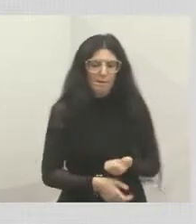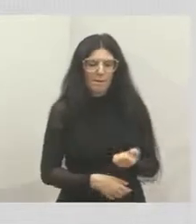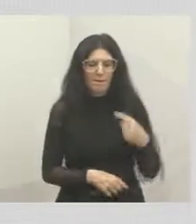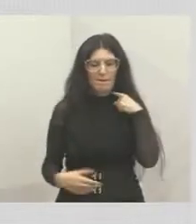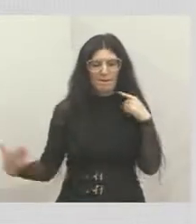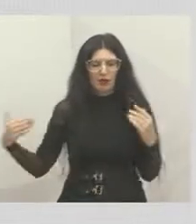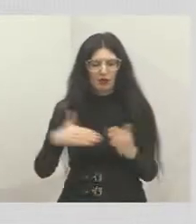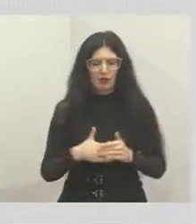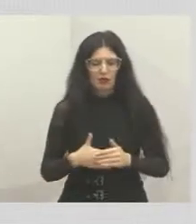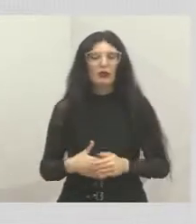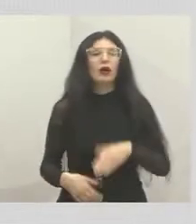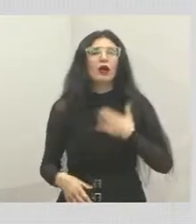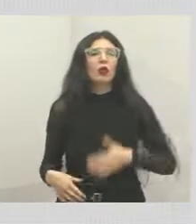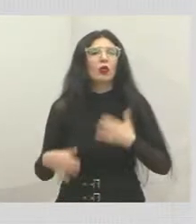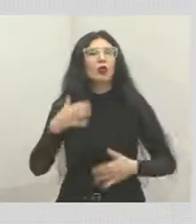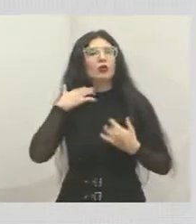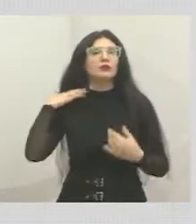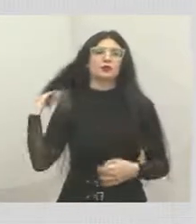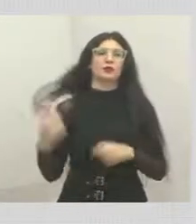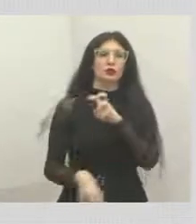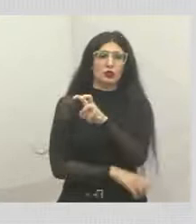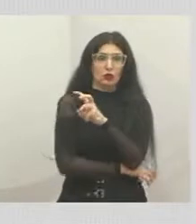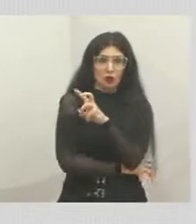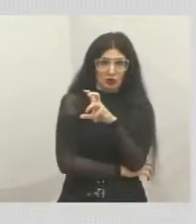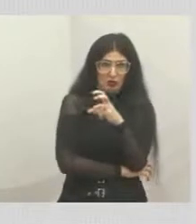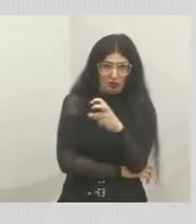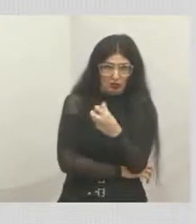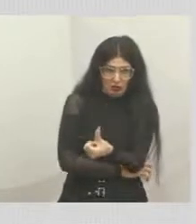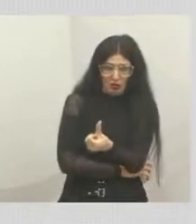44.939.000, chegando ao percentual de